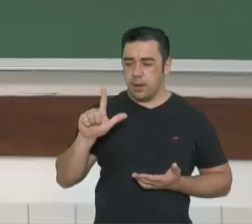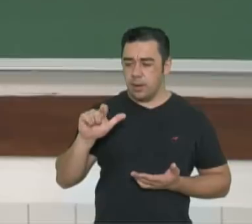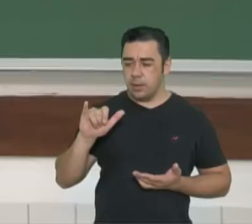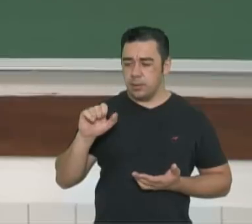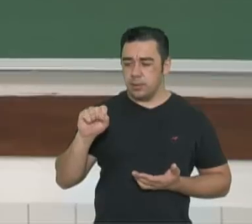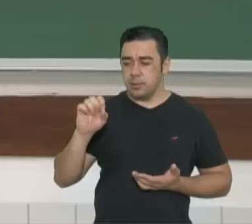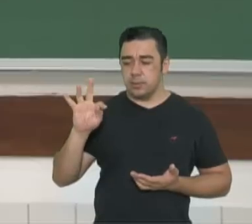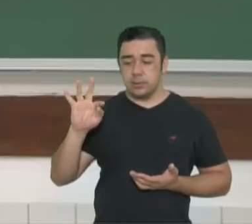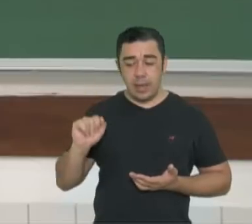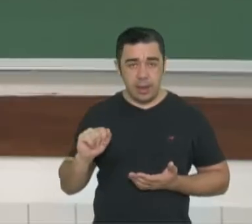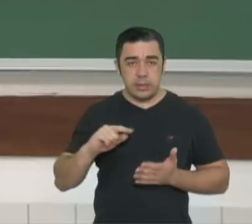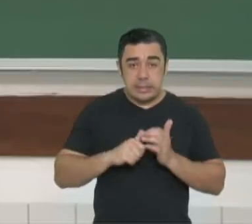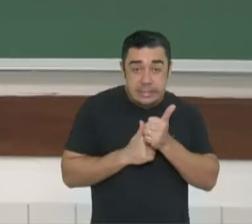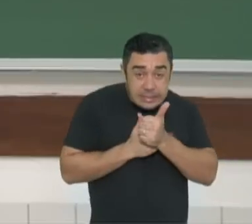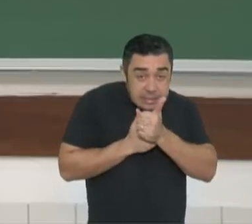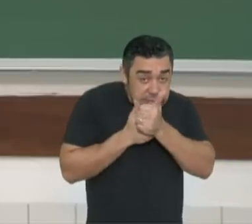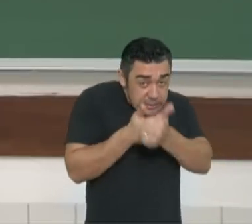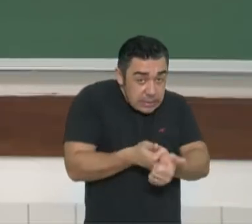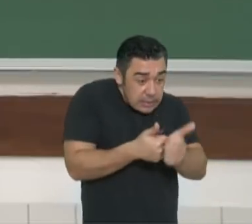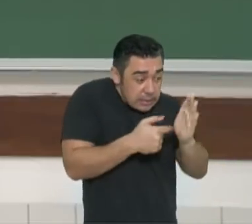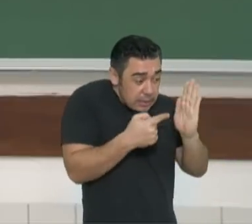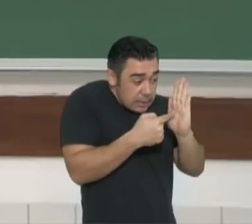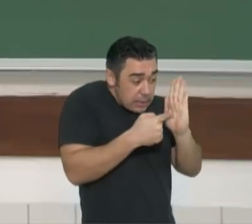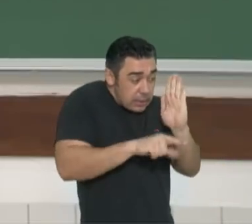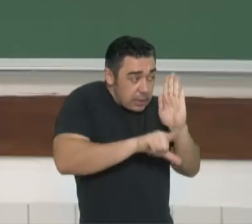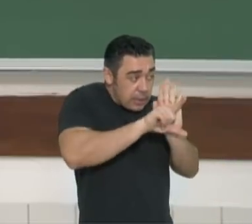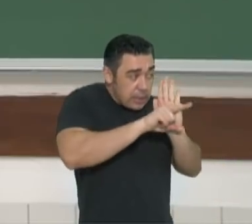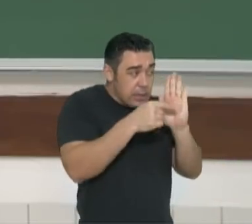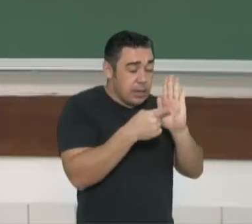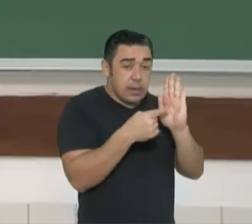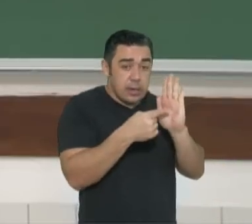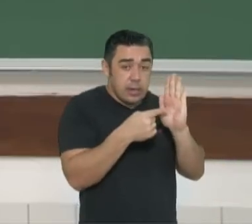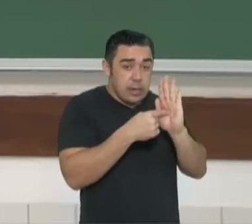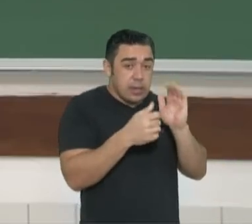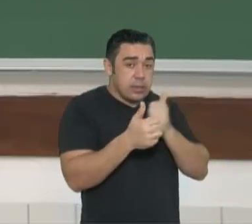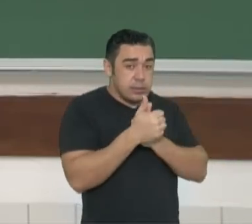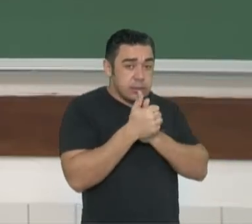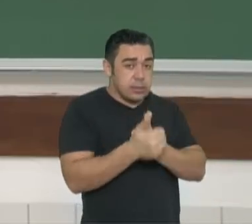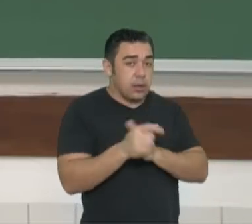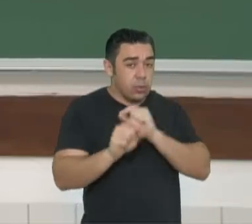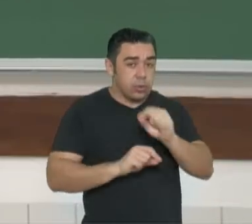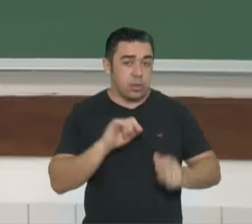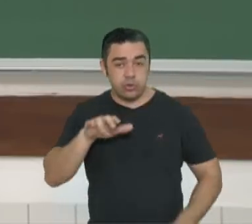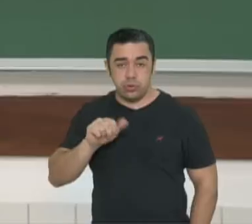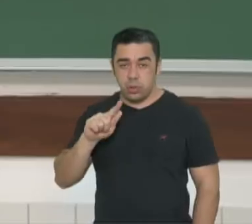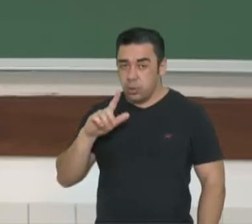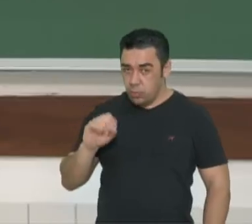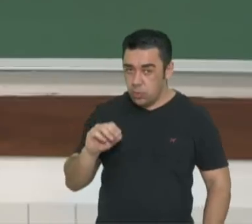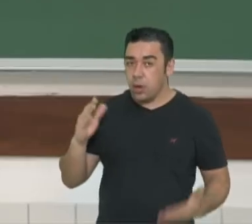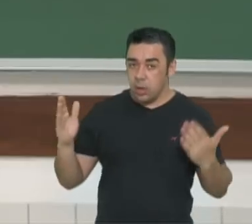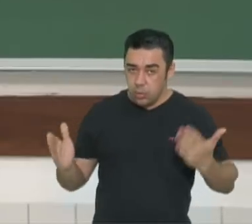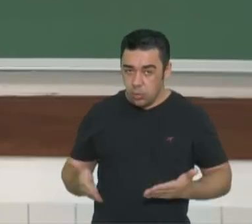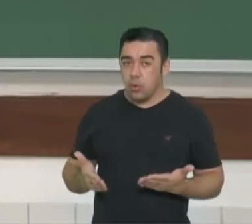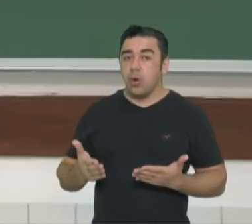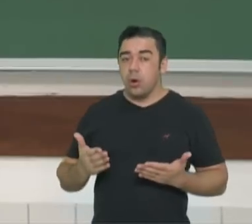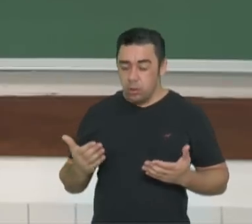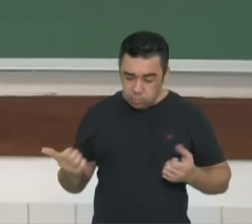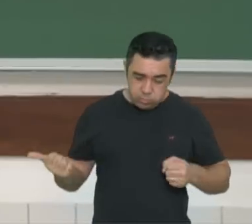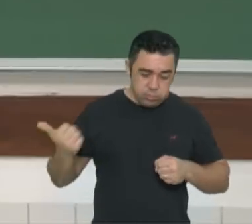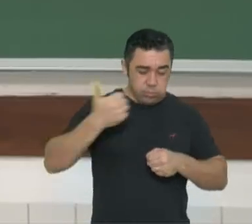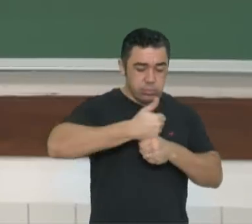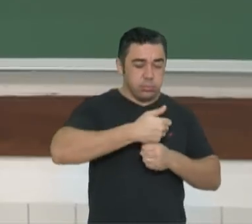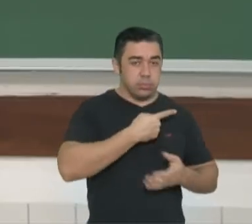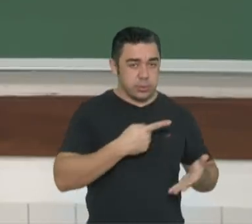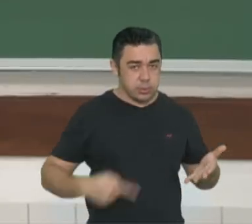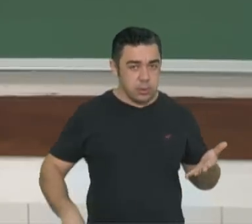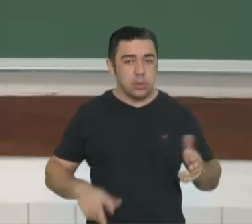cumprimento da lei. O procedimento legal seria o Jango assumir como presidente, já que ele era o vice. Então, os que